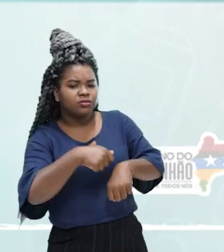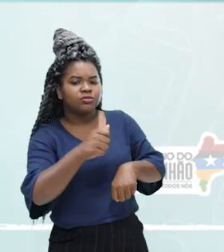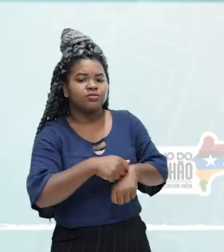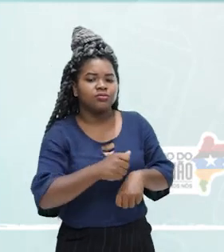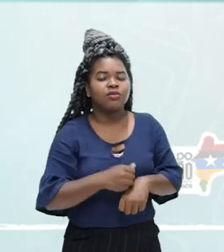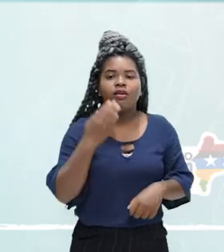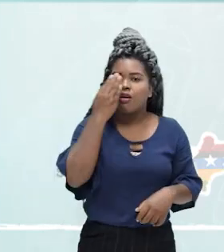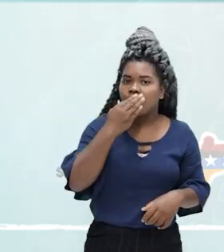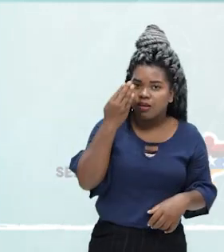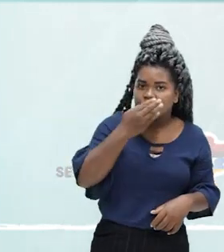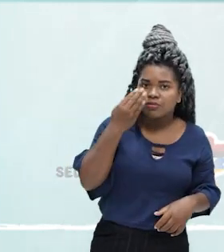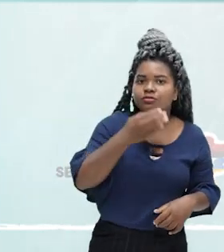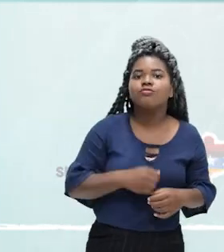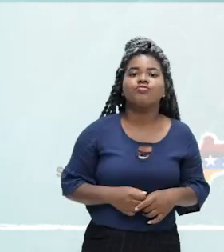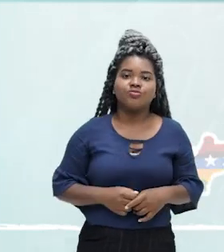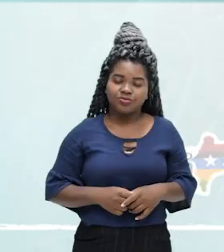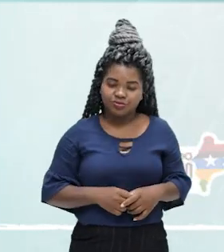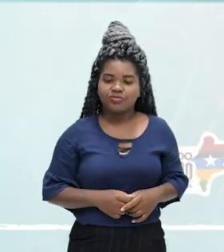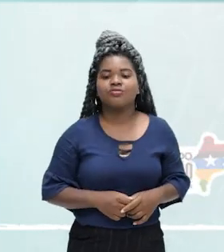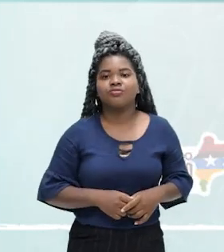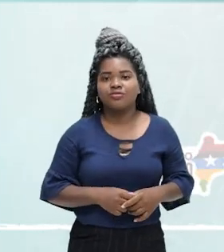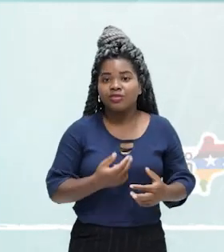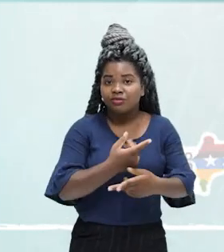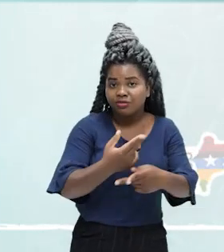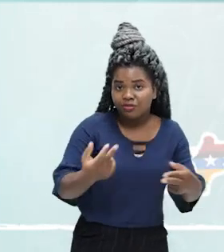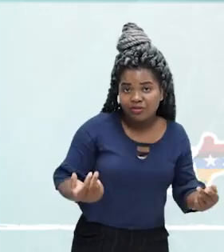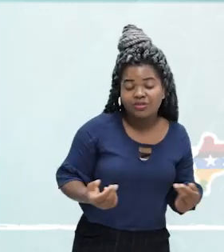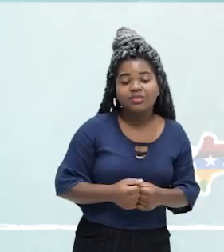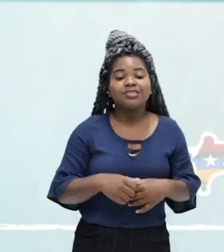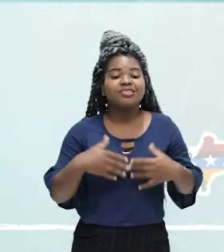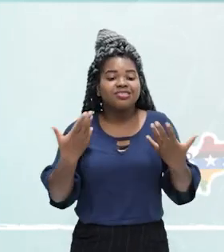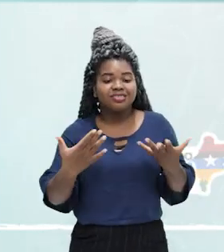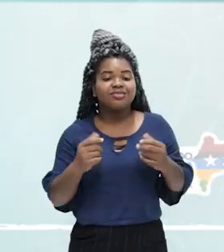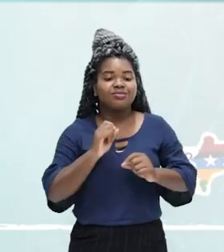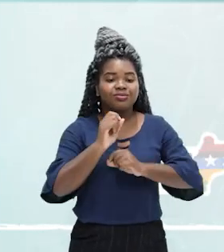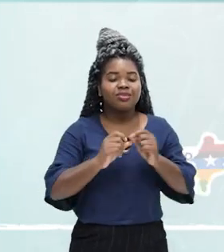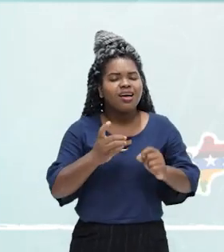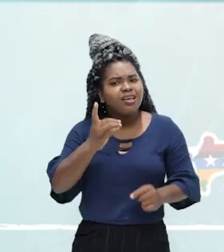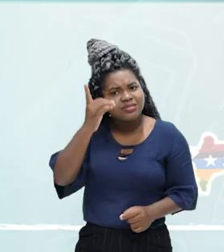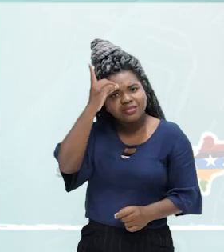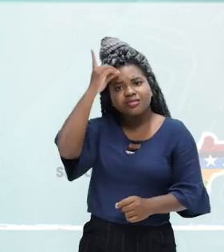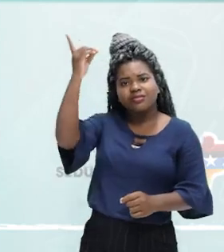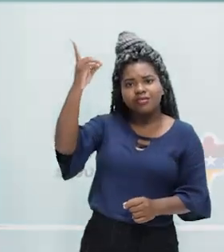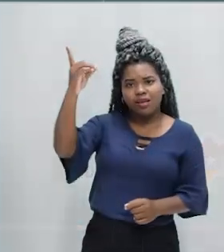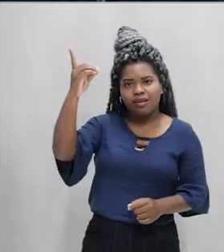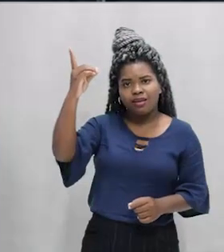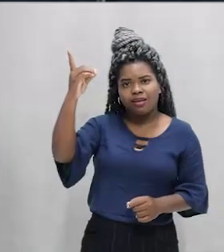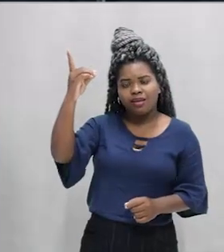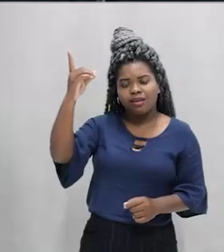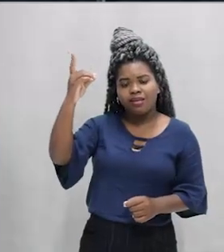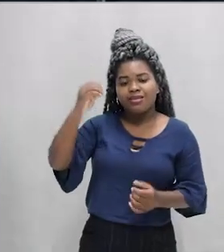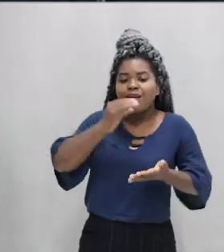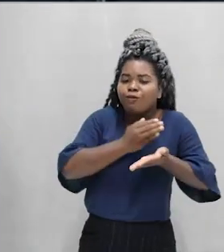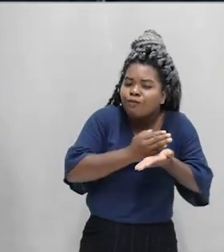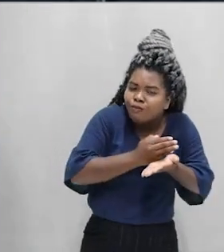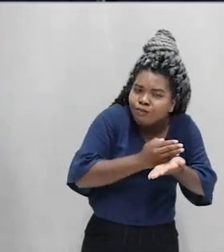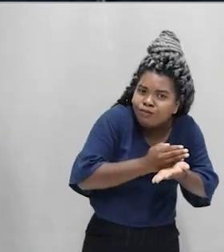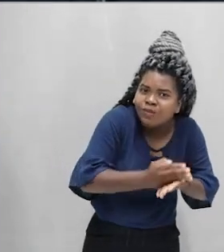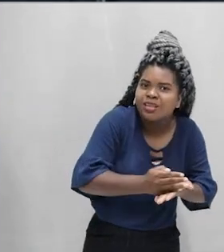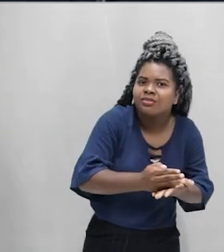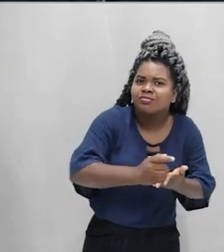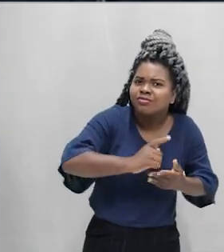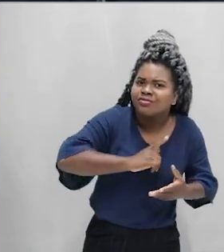prostitutas, os operários. Então, essa fundamentação ideológica começa a